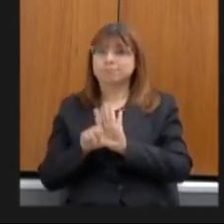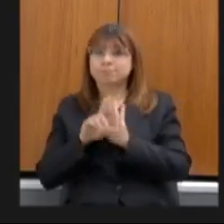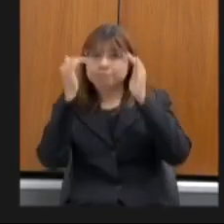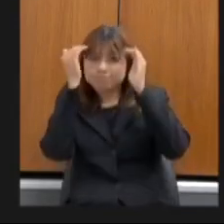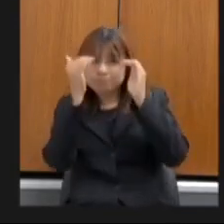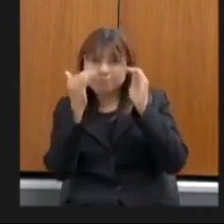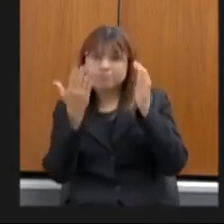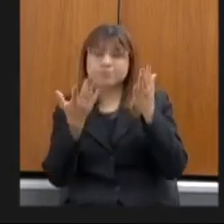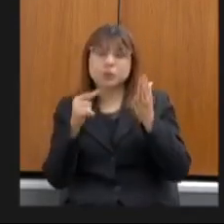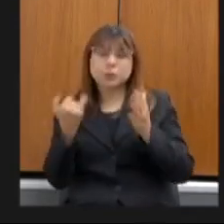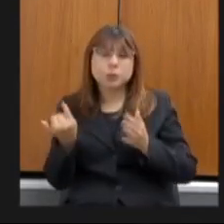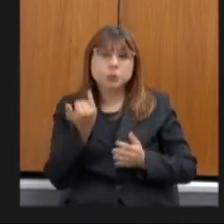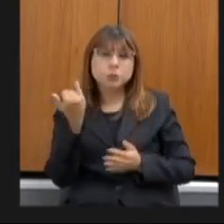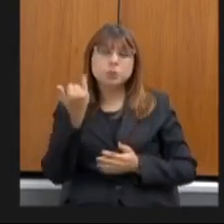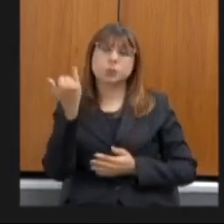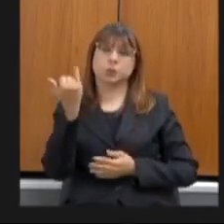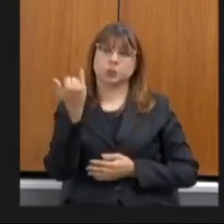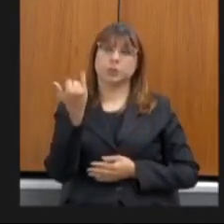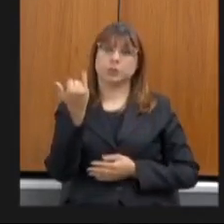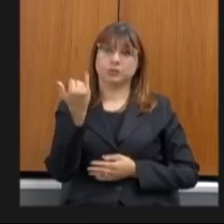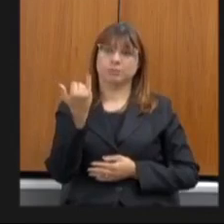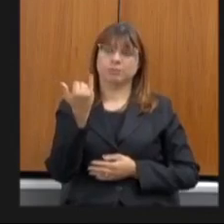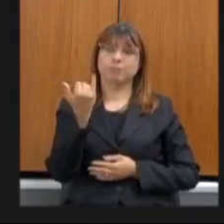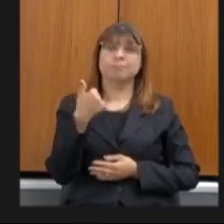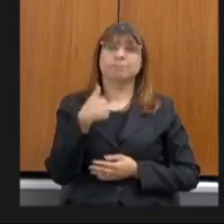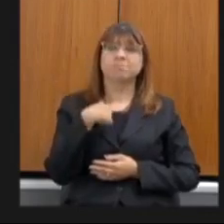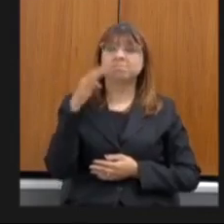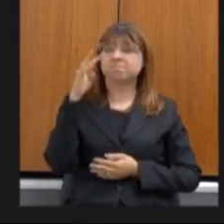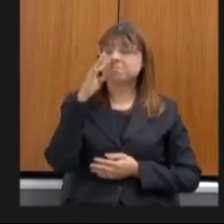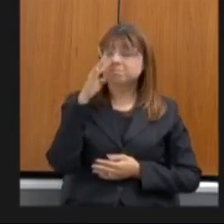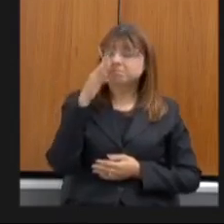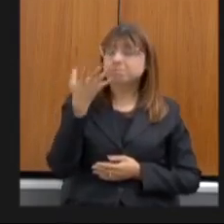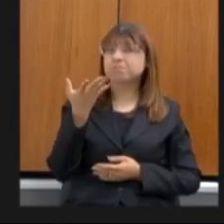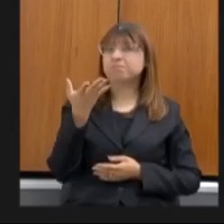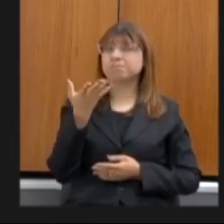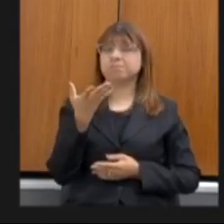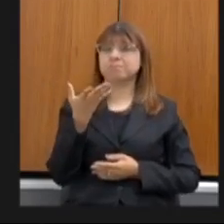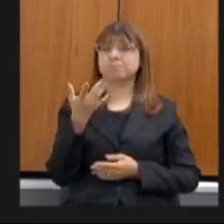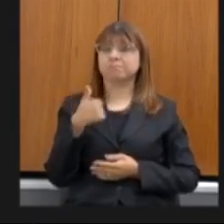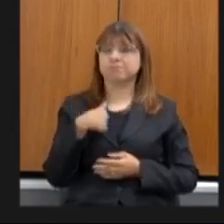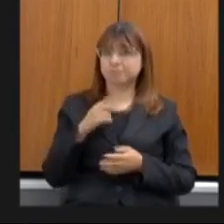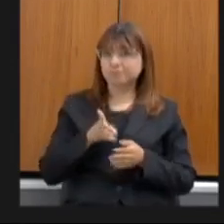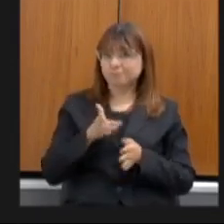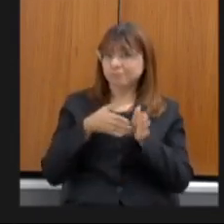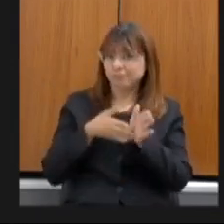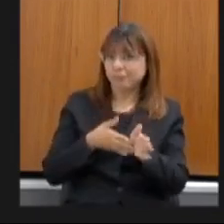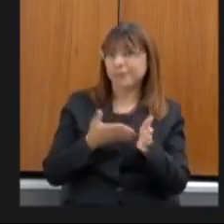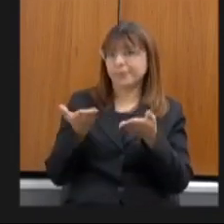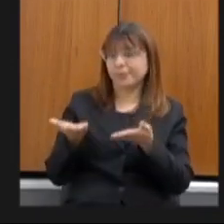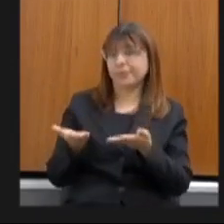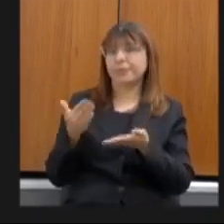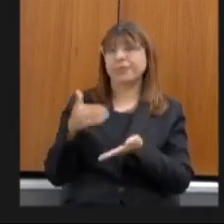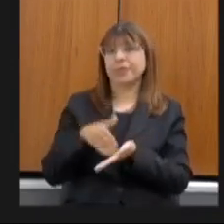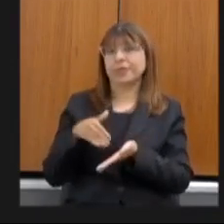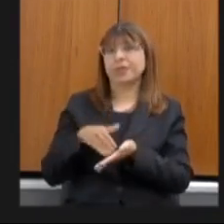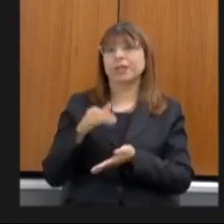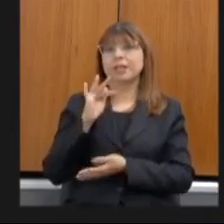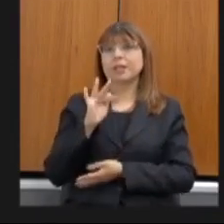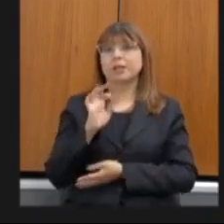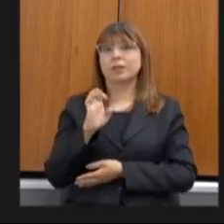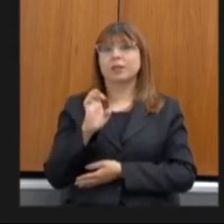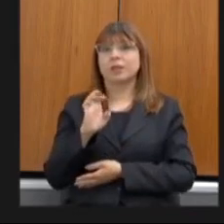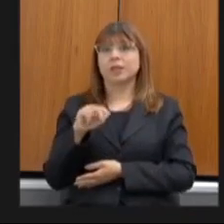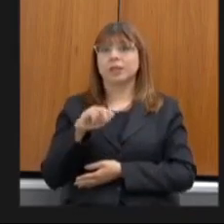muito grande e a gente tem assistida tem tido prazer acompanhando o secretário Fernandes